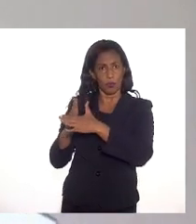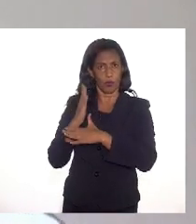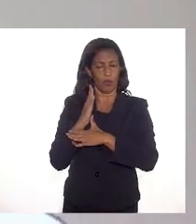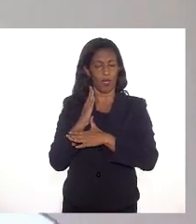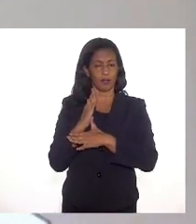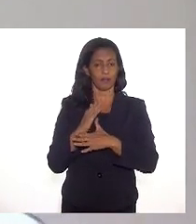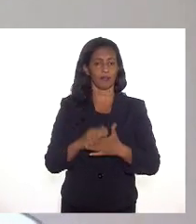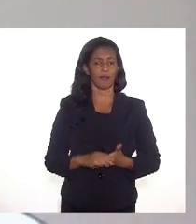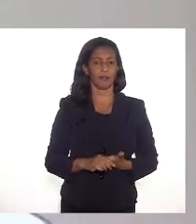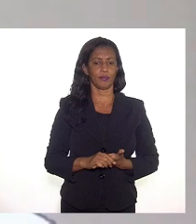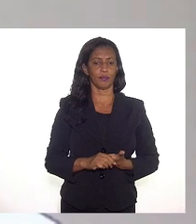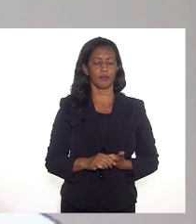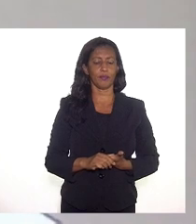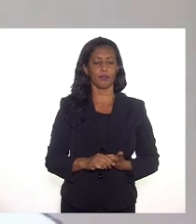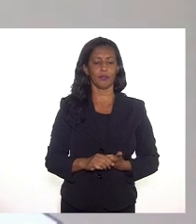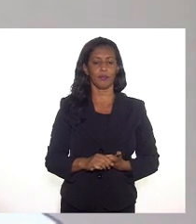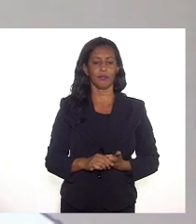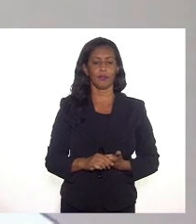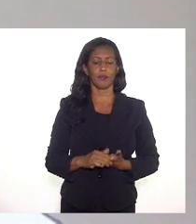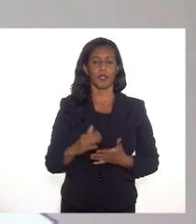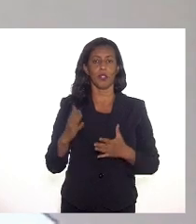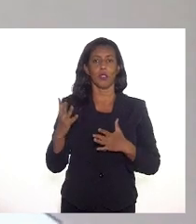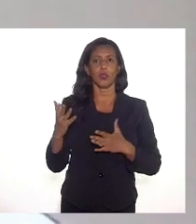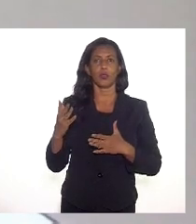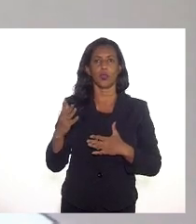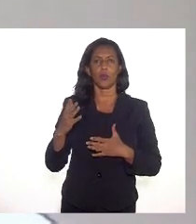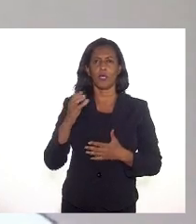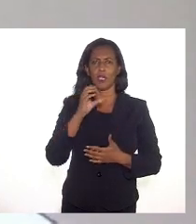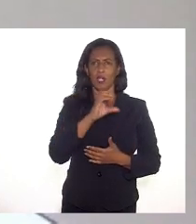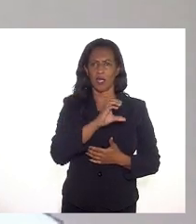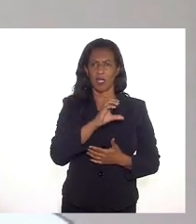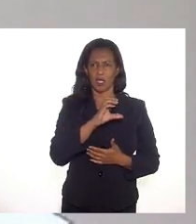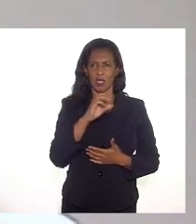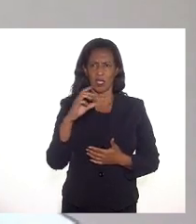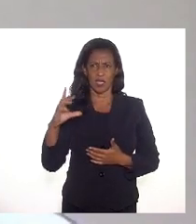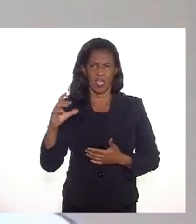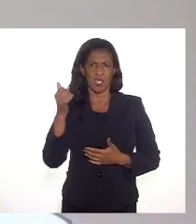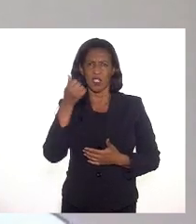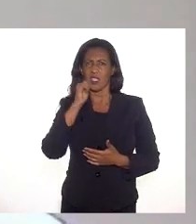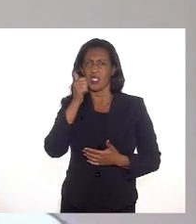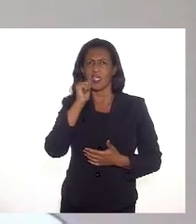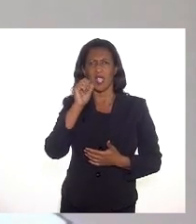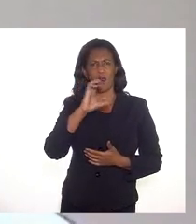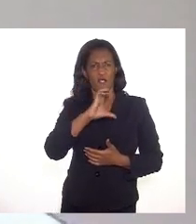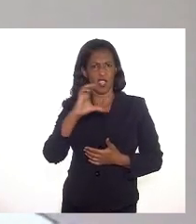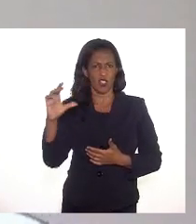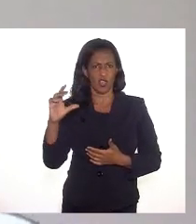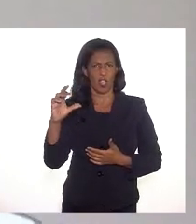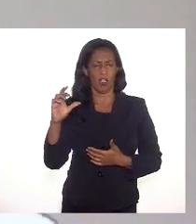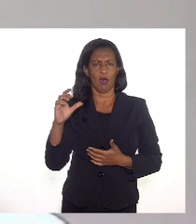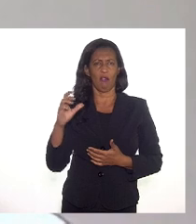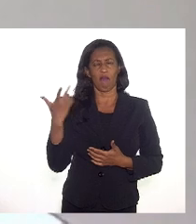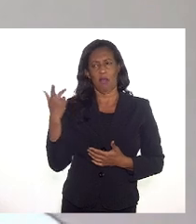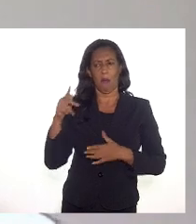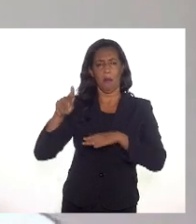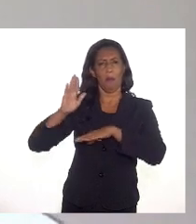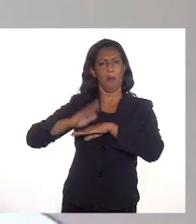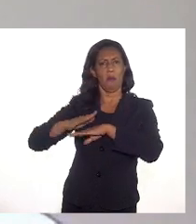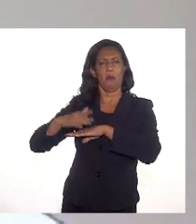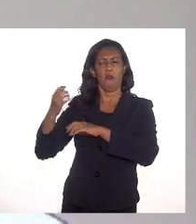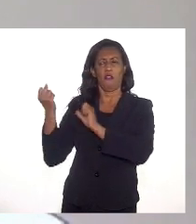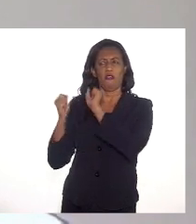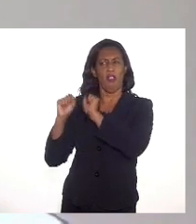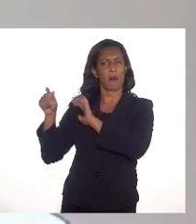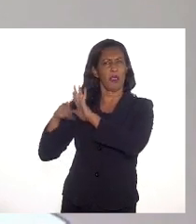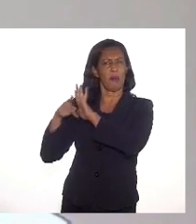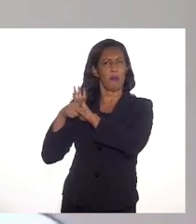deputada Tiajú em relação a produção de uma cerveja artesanal na área do alemão no conjunto do alemão que